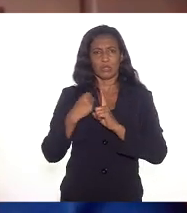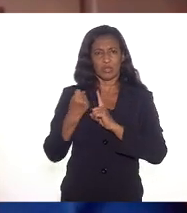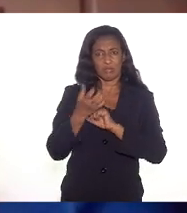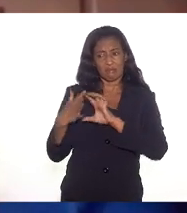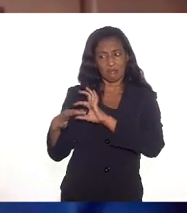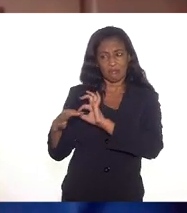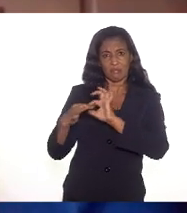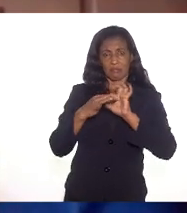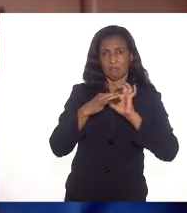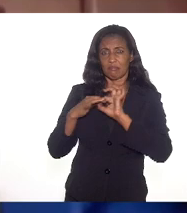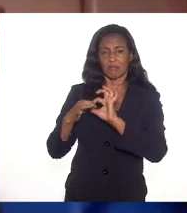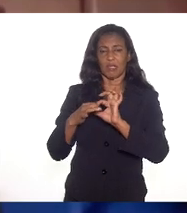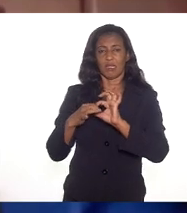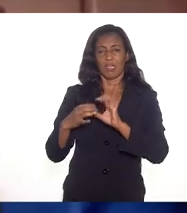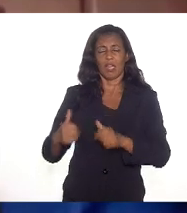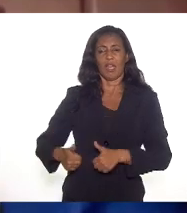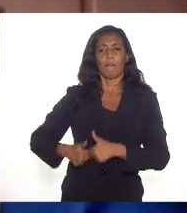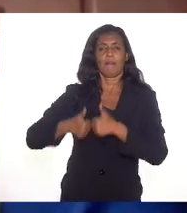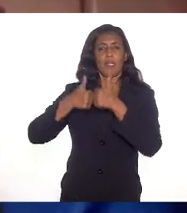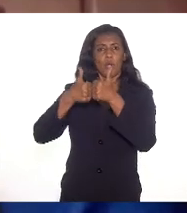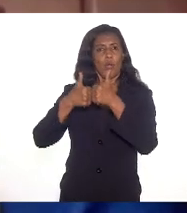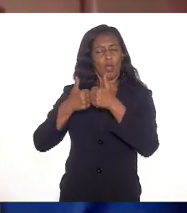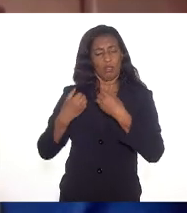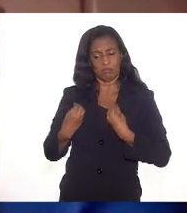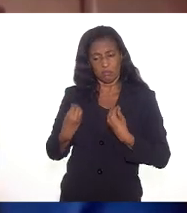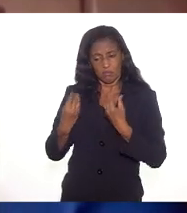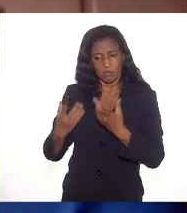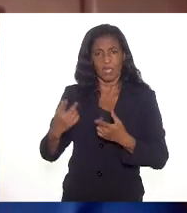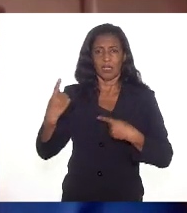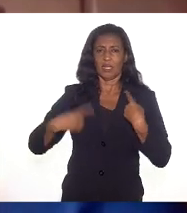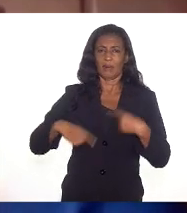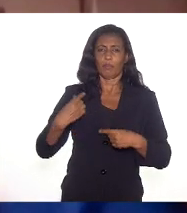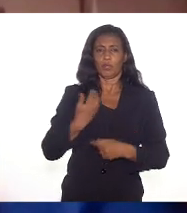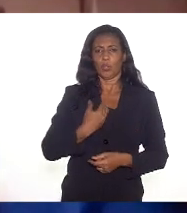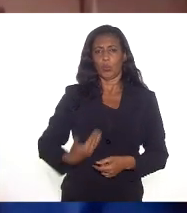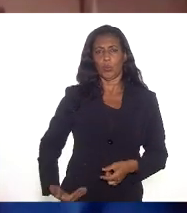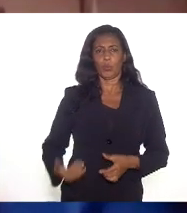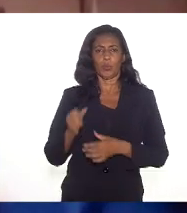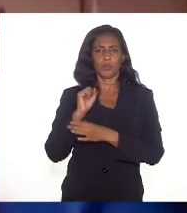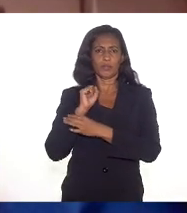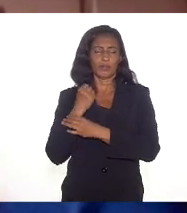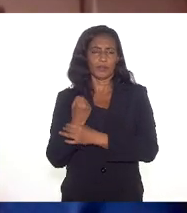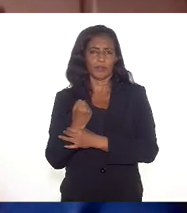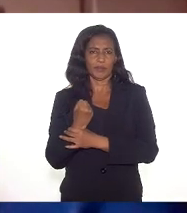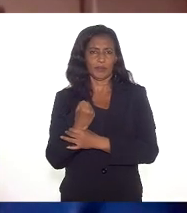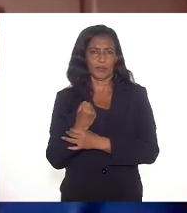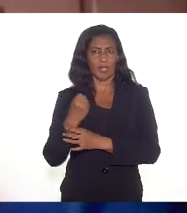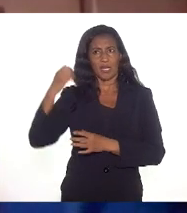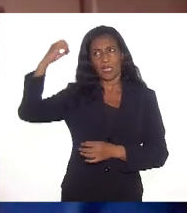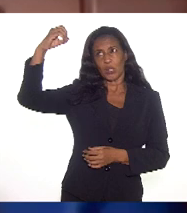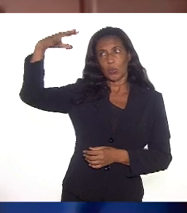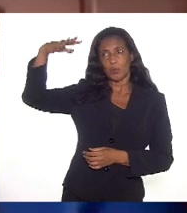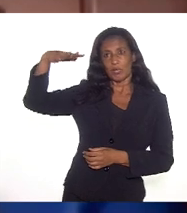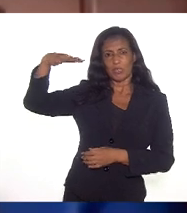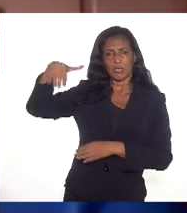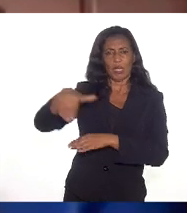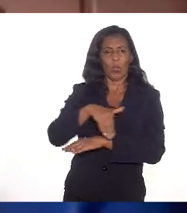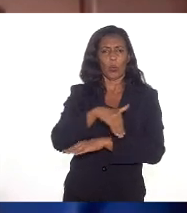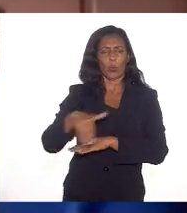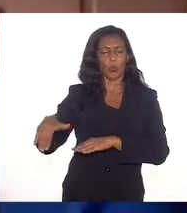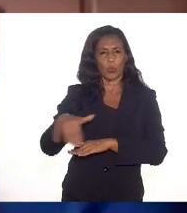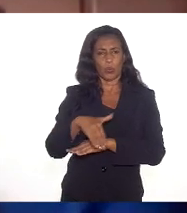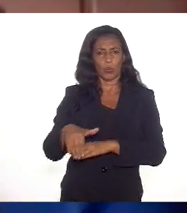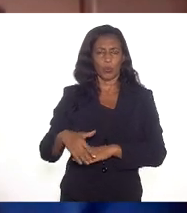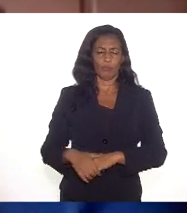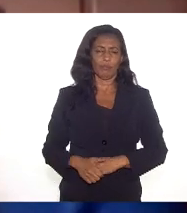à melhora da entrega da política pública de segurança, né? Da iluminação pública,